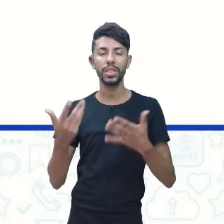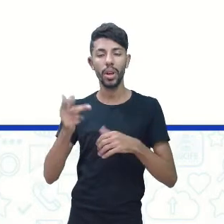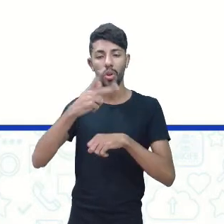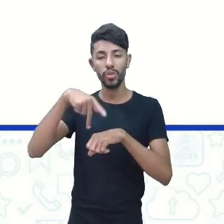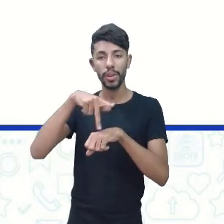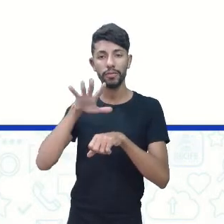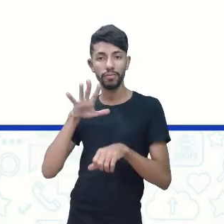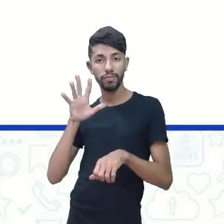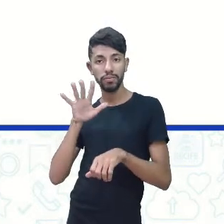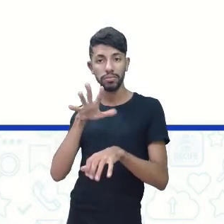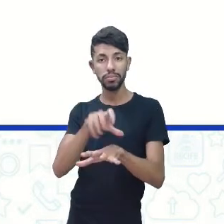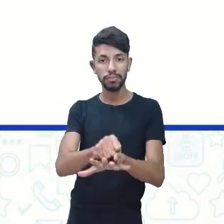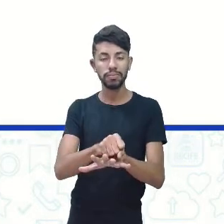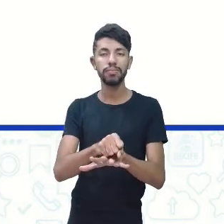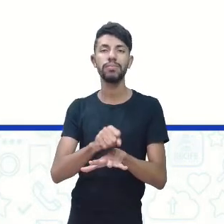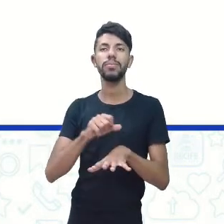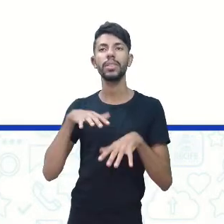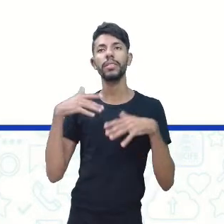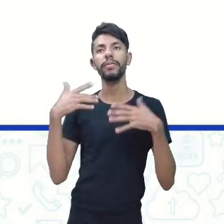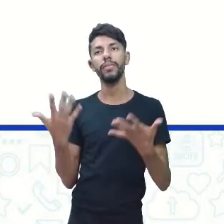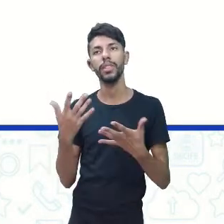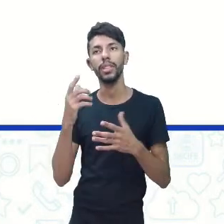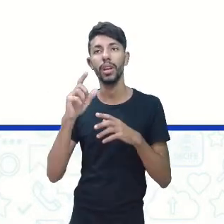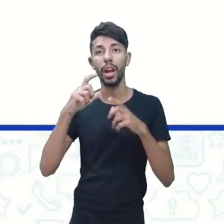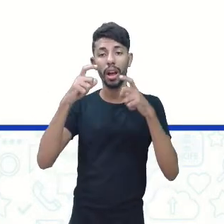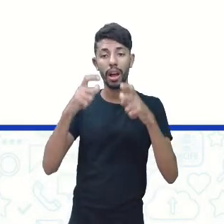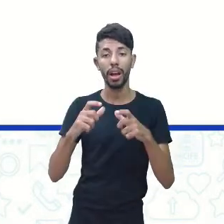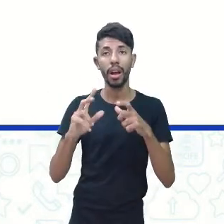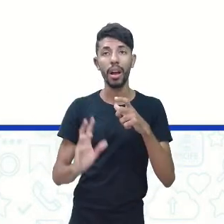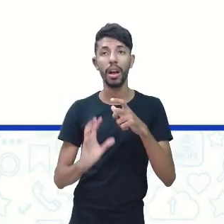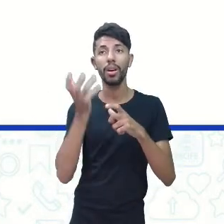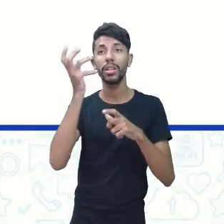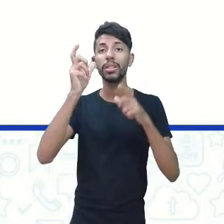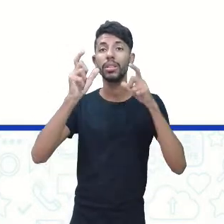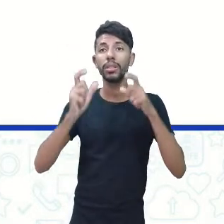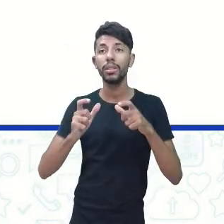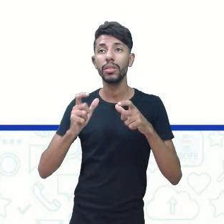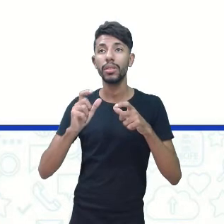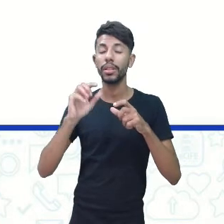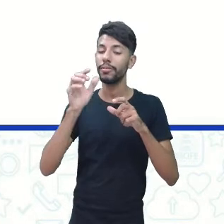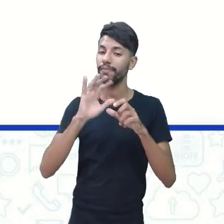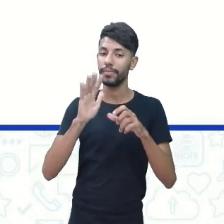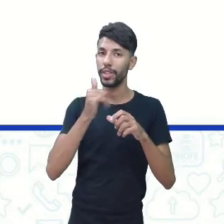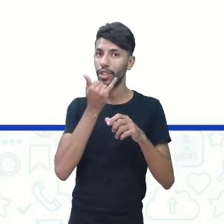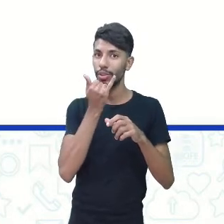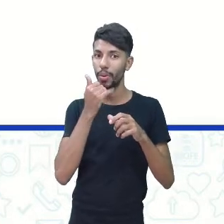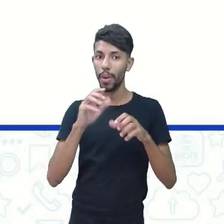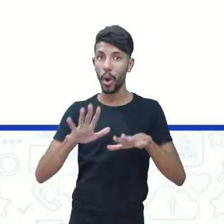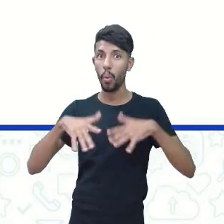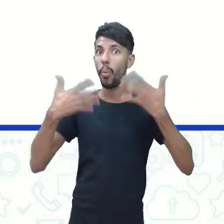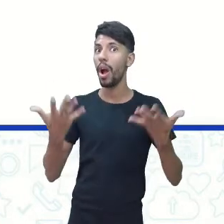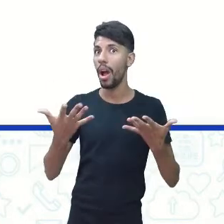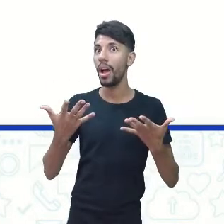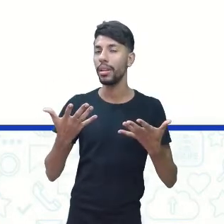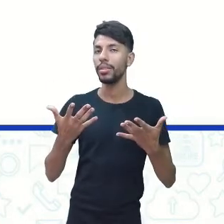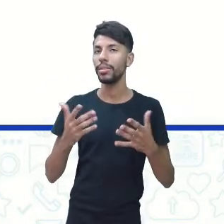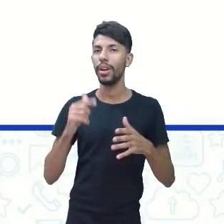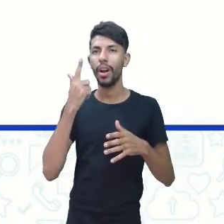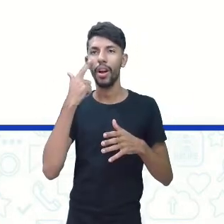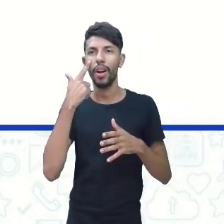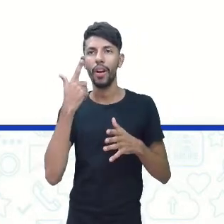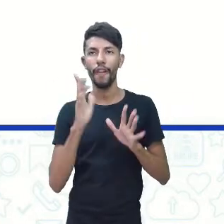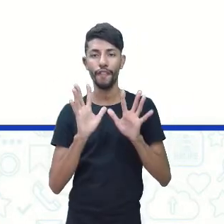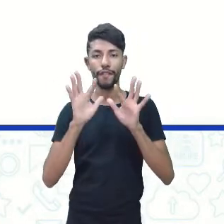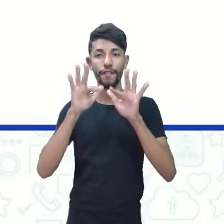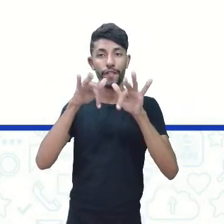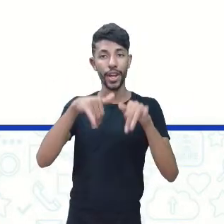para explorar. Beleza? Isso acontecendo aonde? Ó? Quando? Entre o final da Segunda Guerra